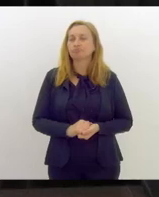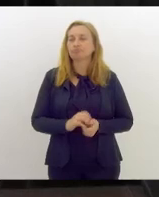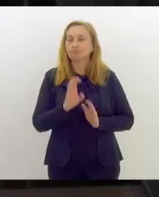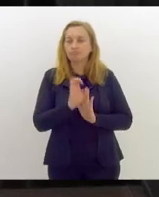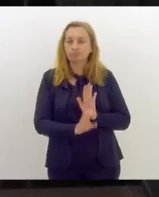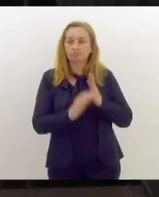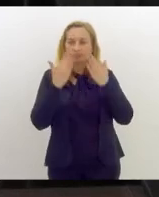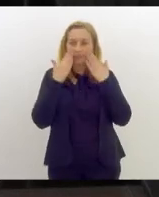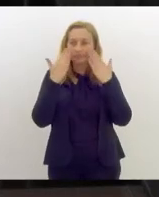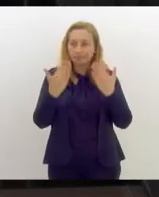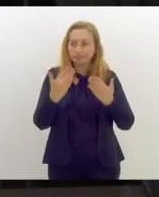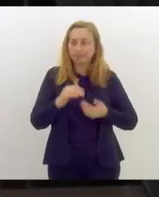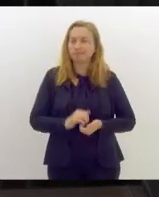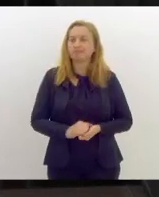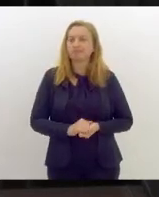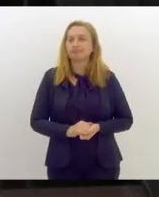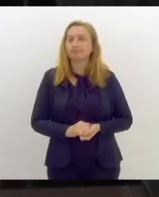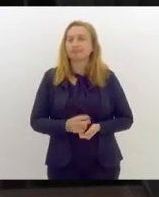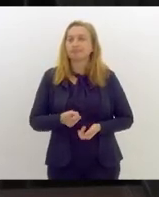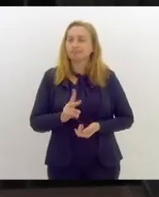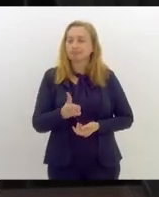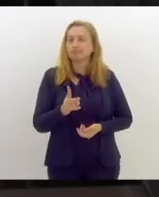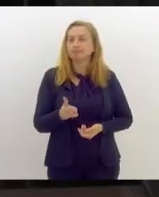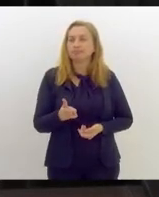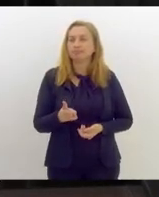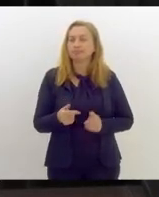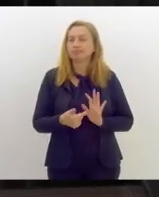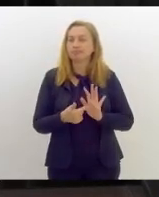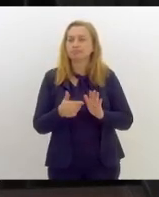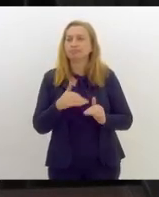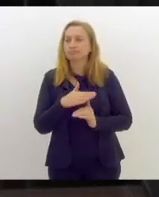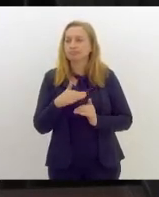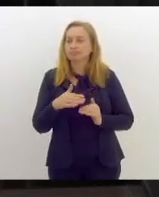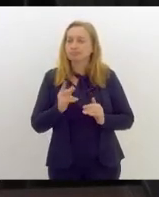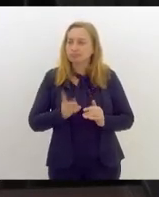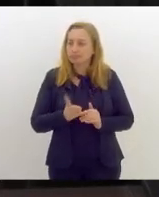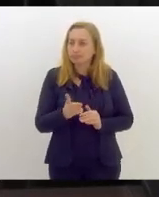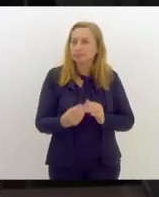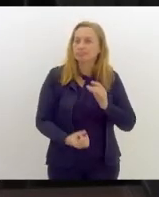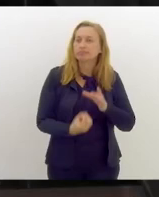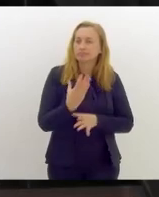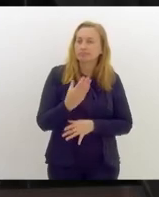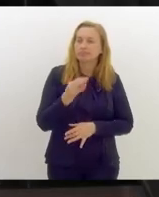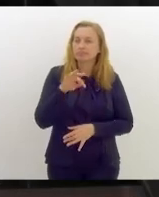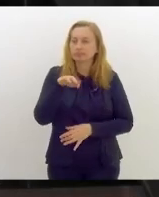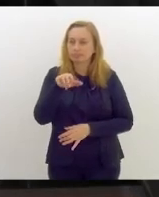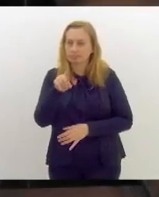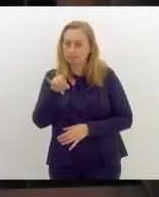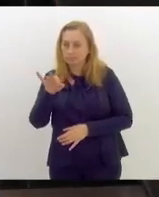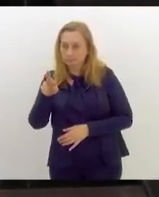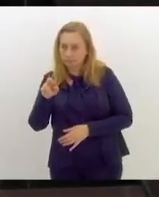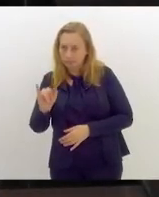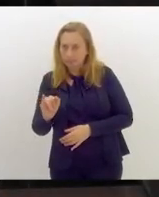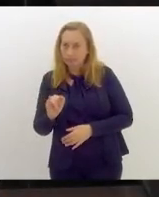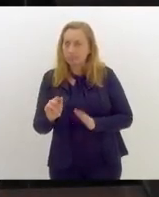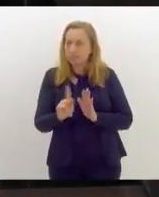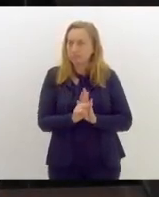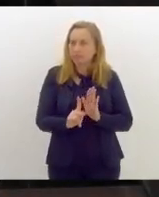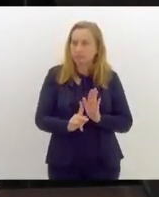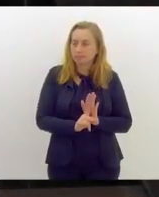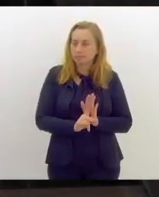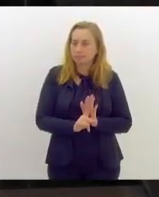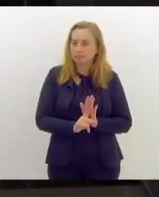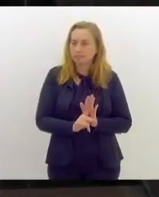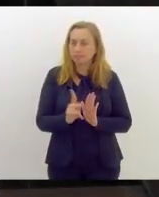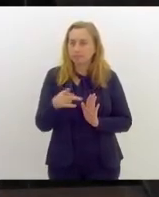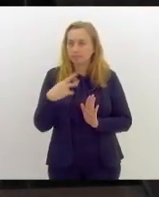emendas que eu apresentei sempre determina que toda vez que se criar uma subsidiária porque o projeto não diz